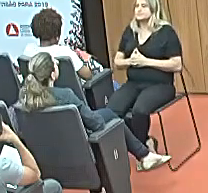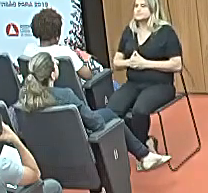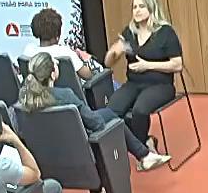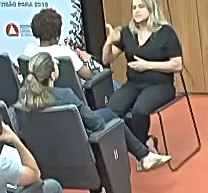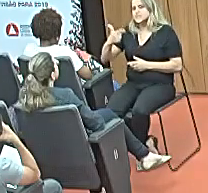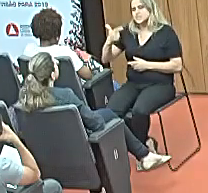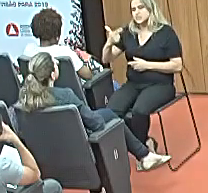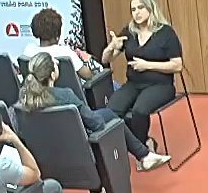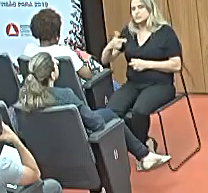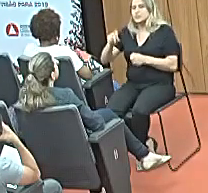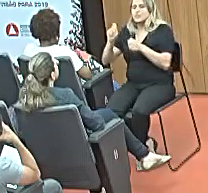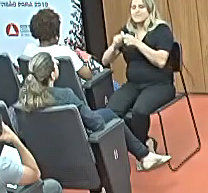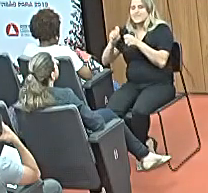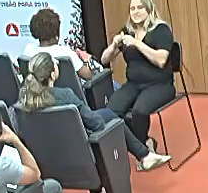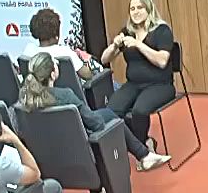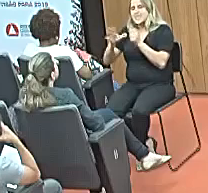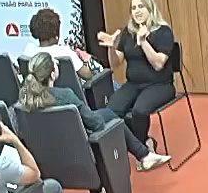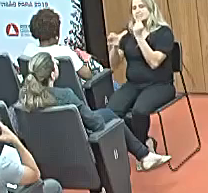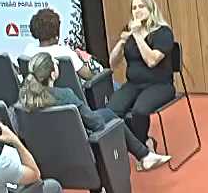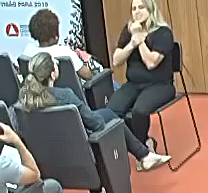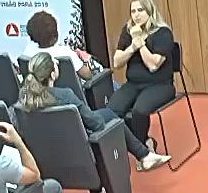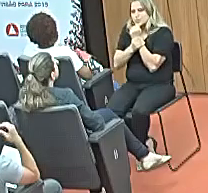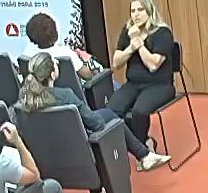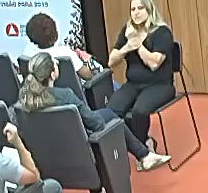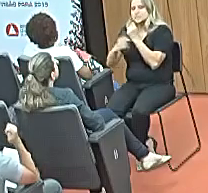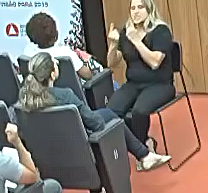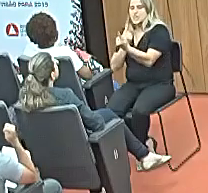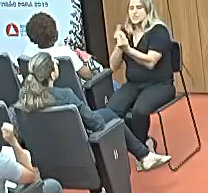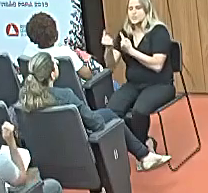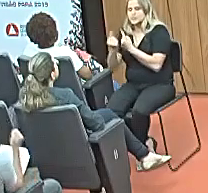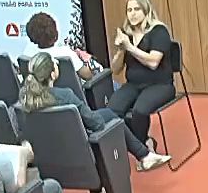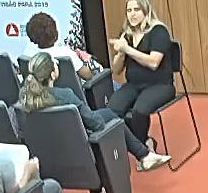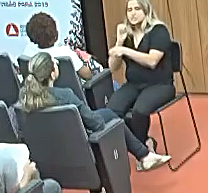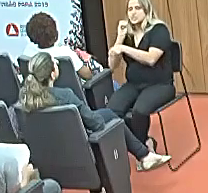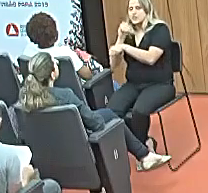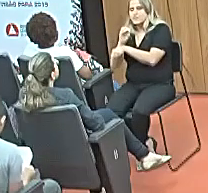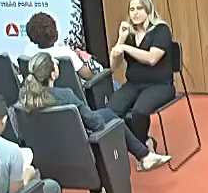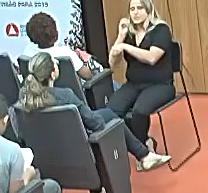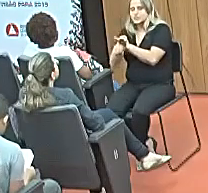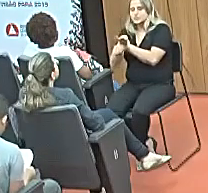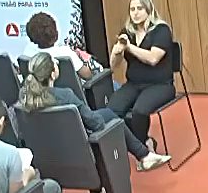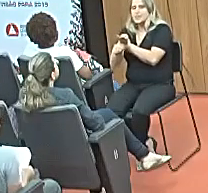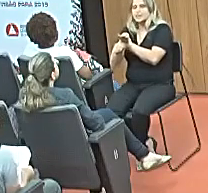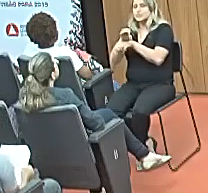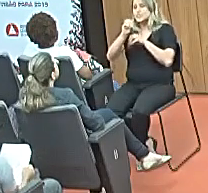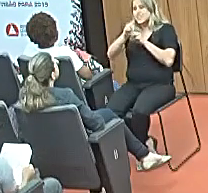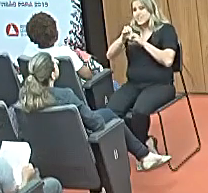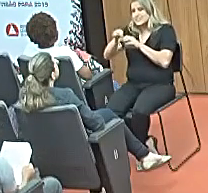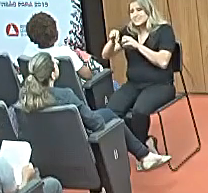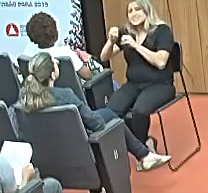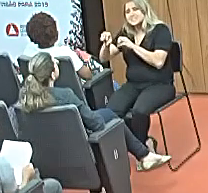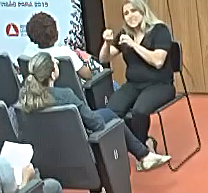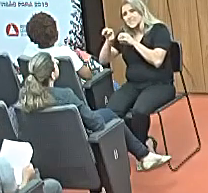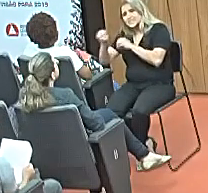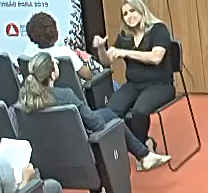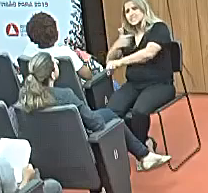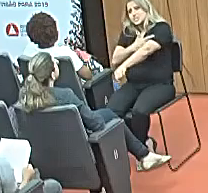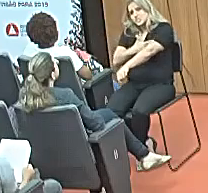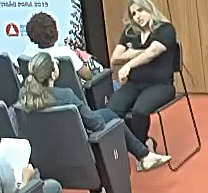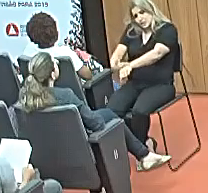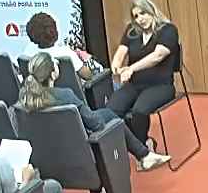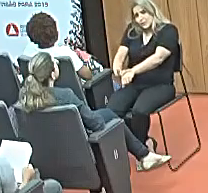segurança no trânsito por meio do investimento de campanhas educativas etec em